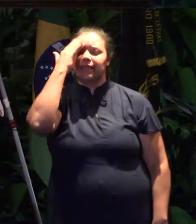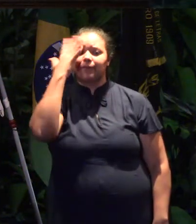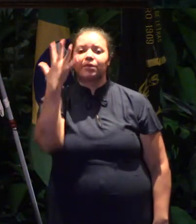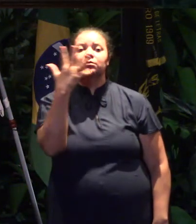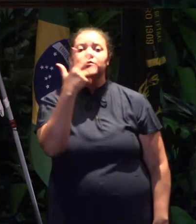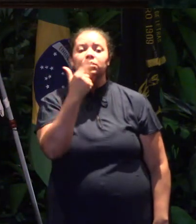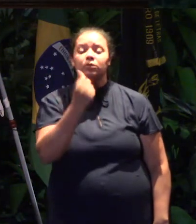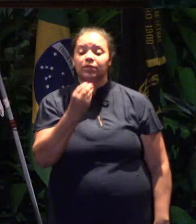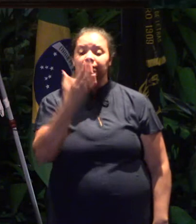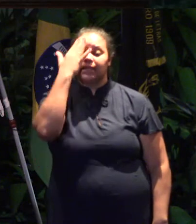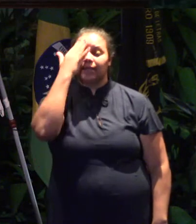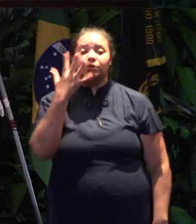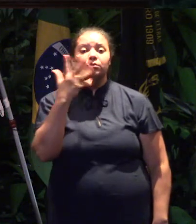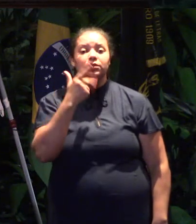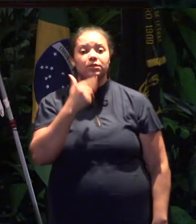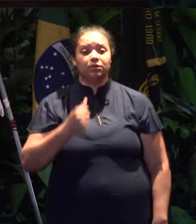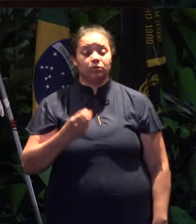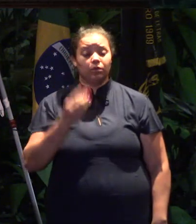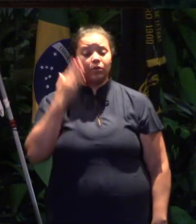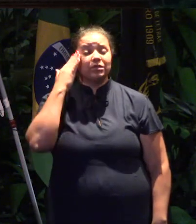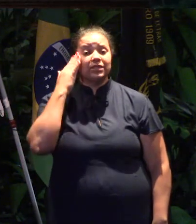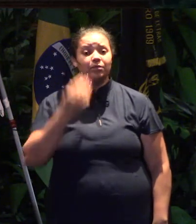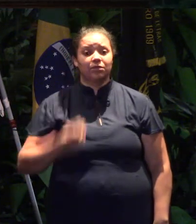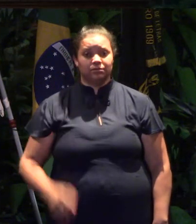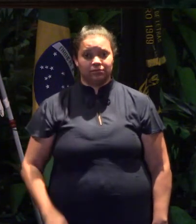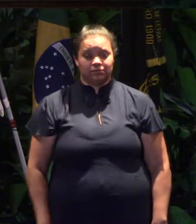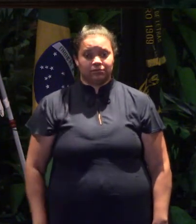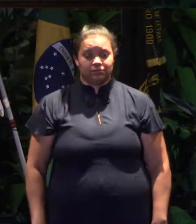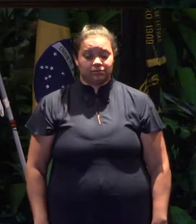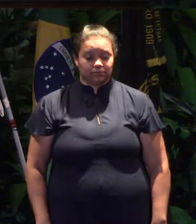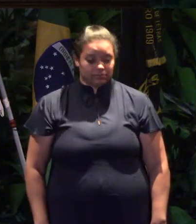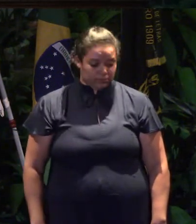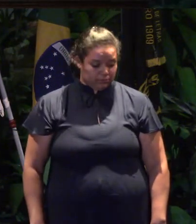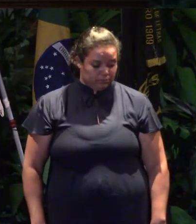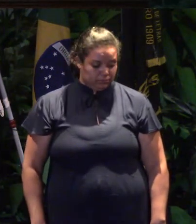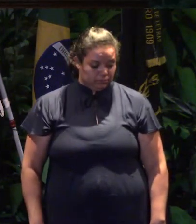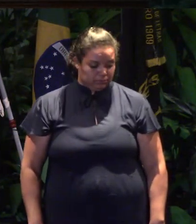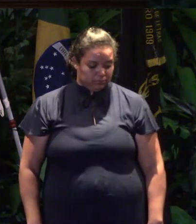sabe que isso é belo? Como você sabe que